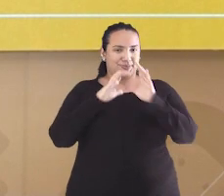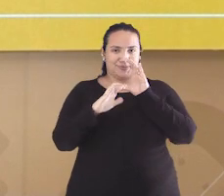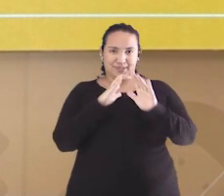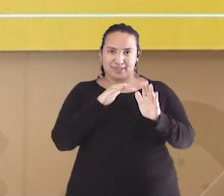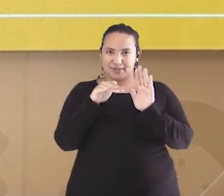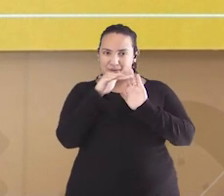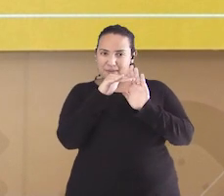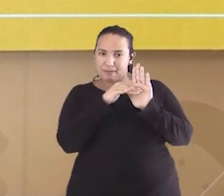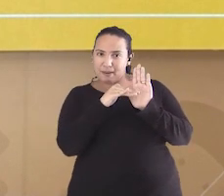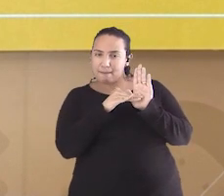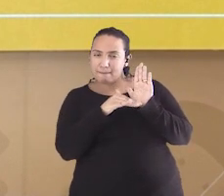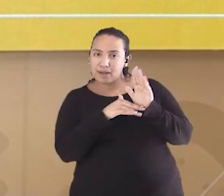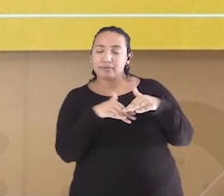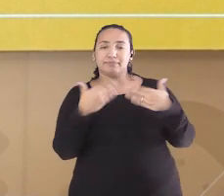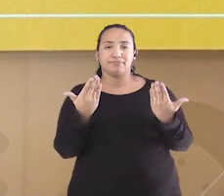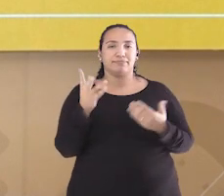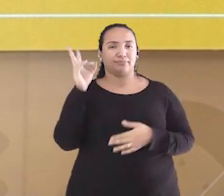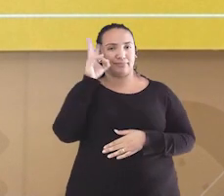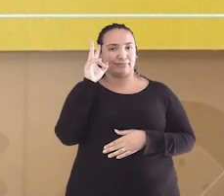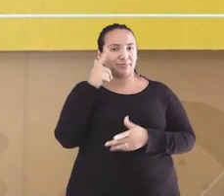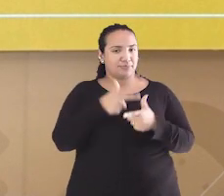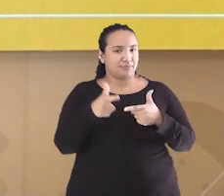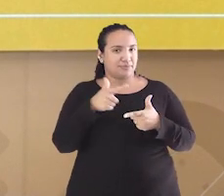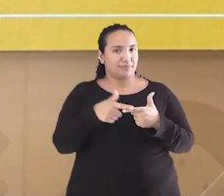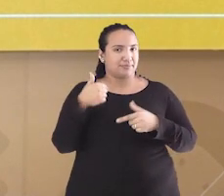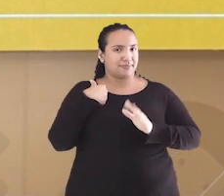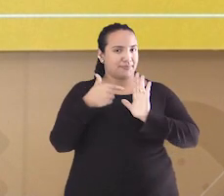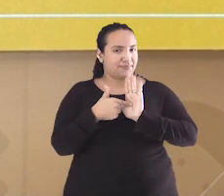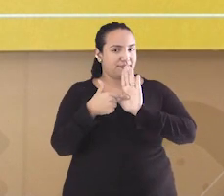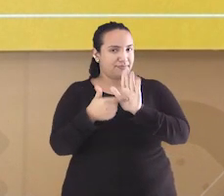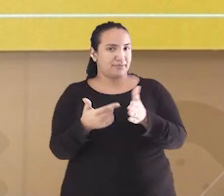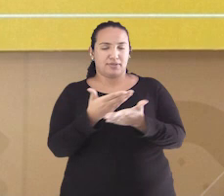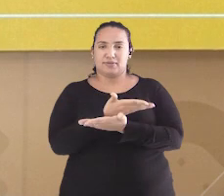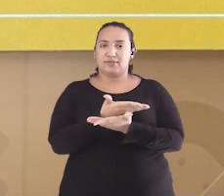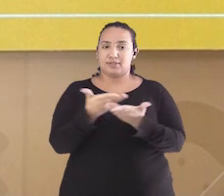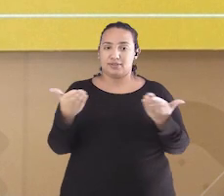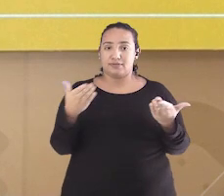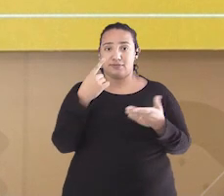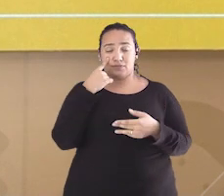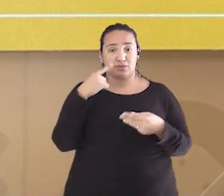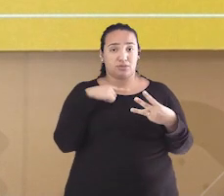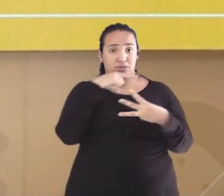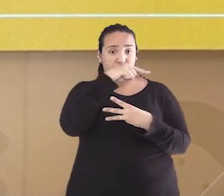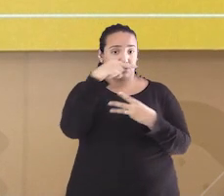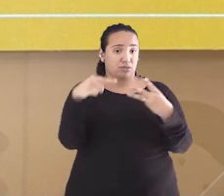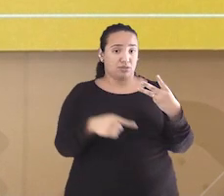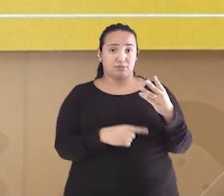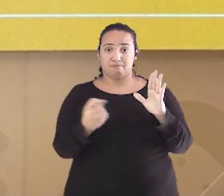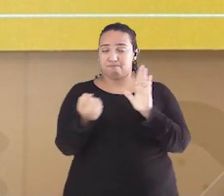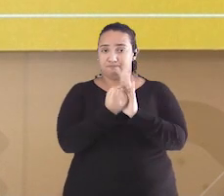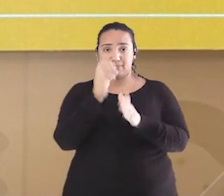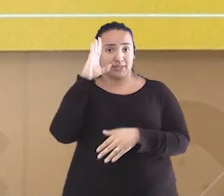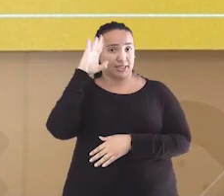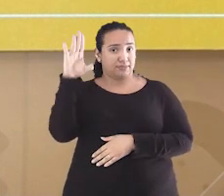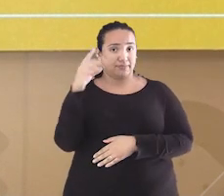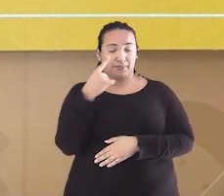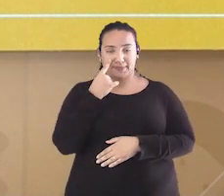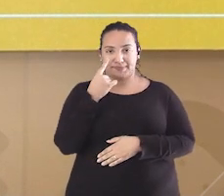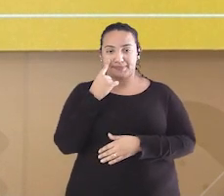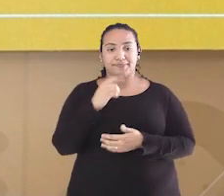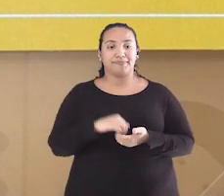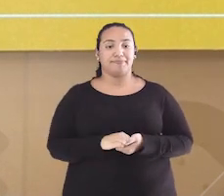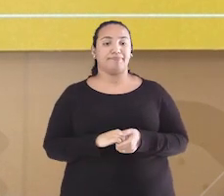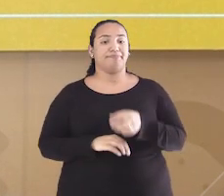comunicação lá em cima, na situação que eu repassei aí para vocês, vejam que temos 3 momentos principais. Vamos